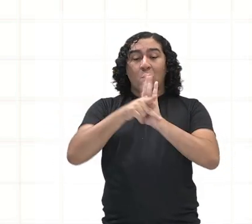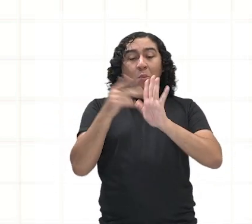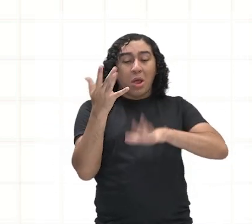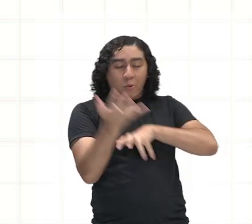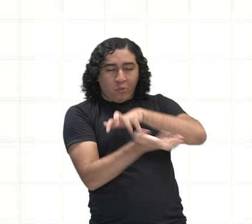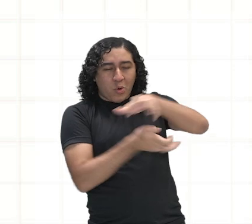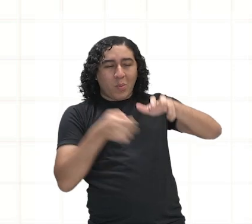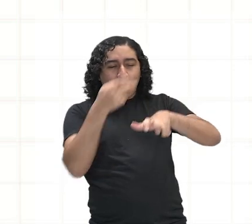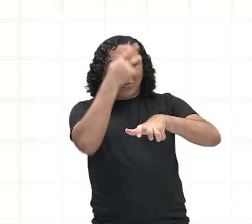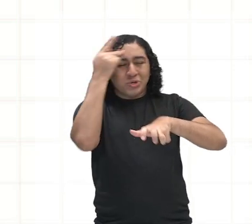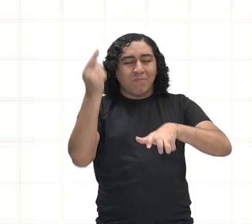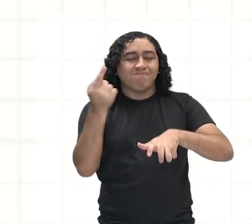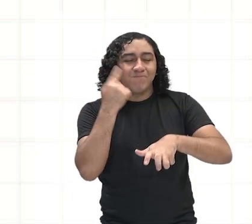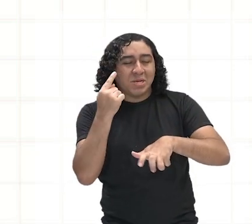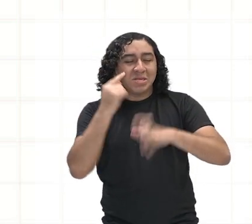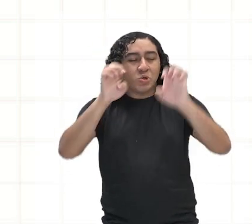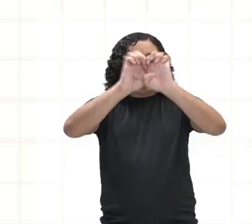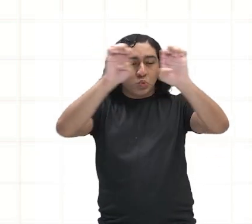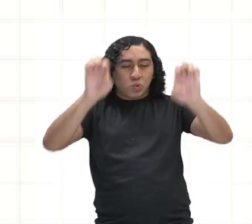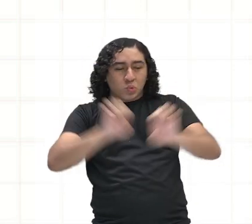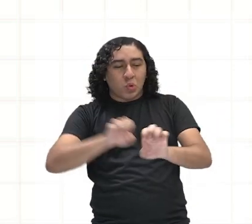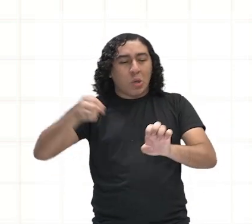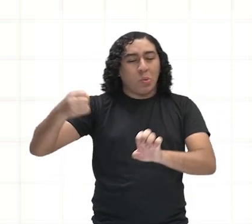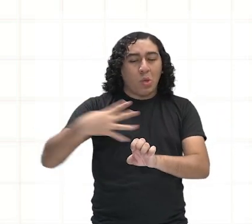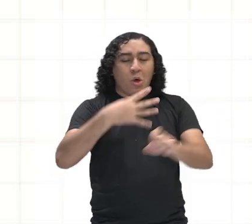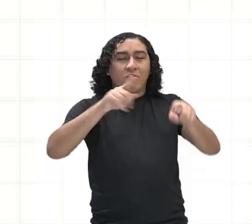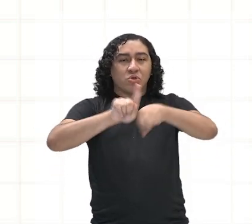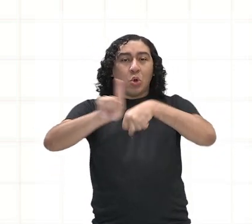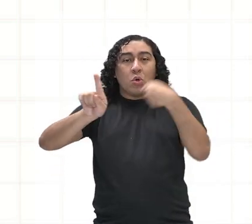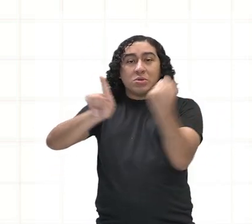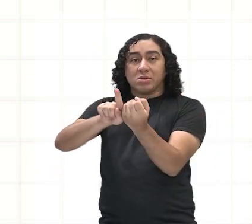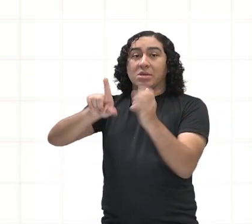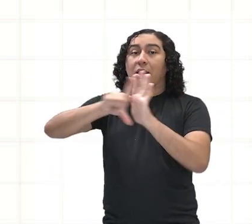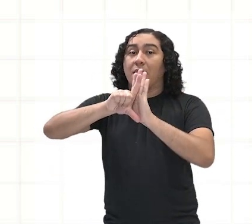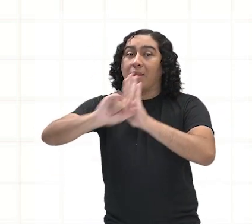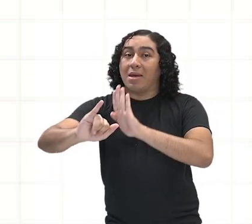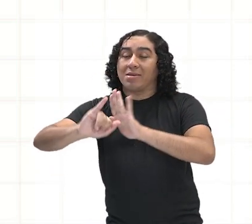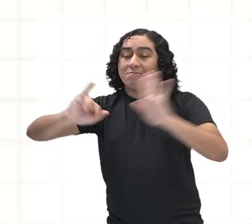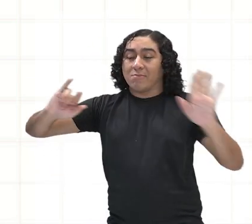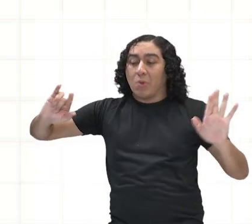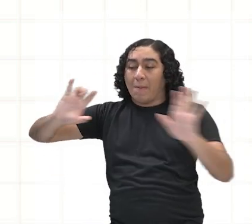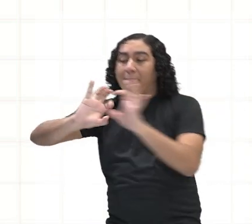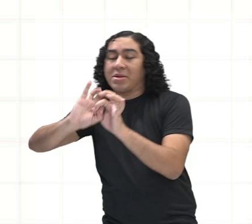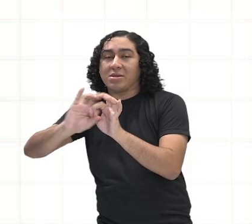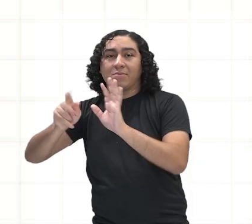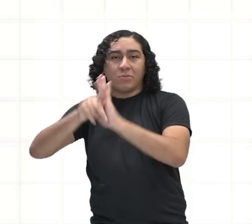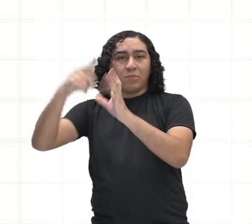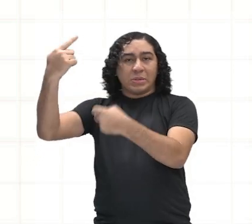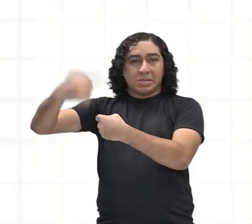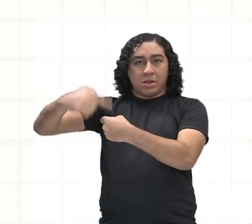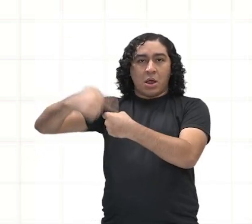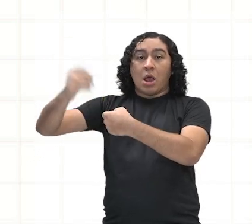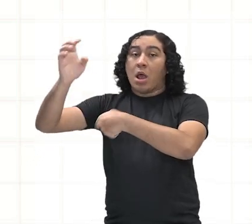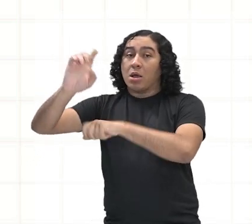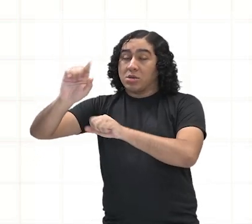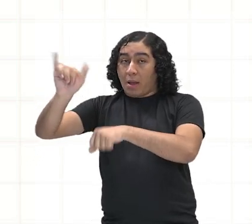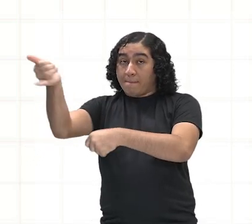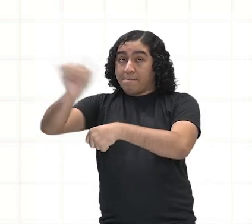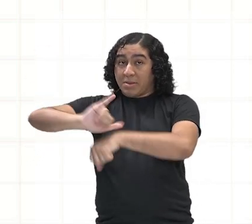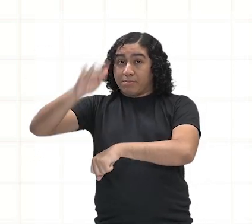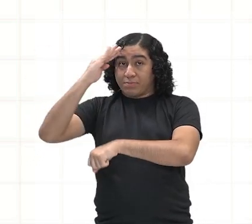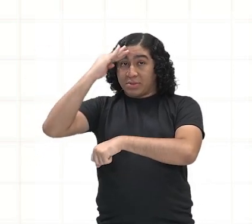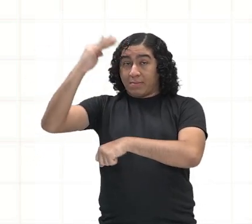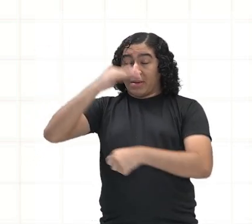que reformaram aí, né, as leis então aí ligadas, né, a essas cidades-estados.